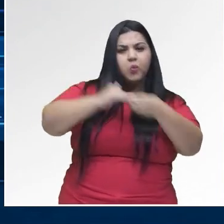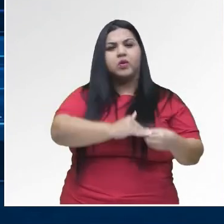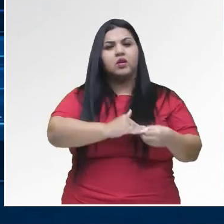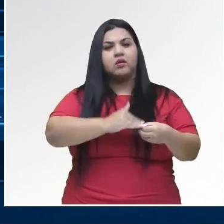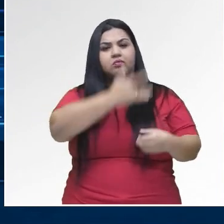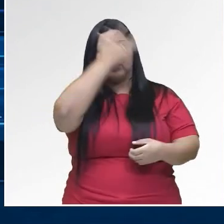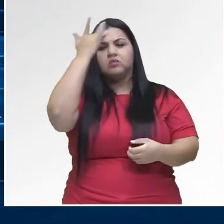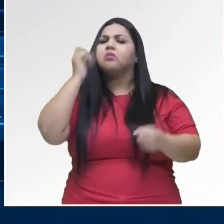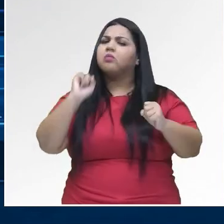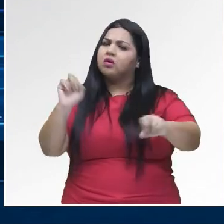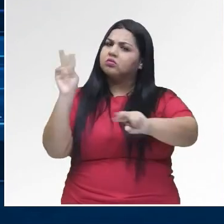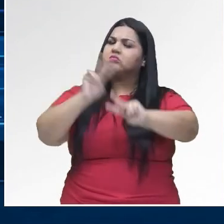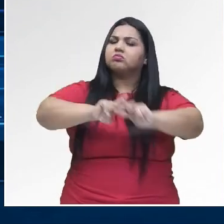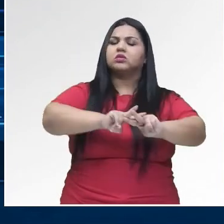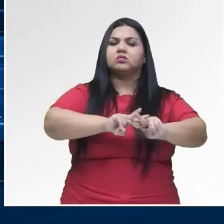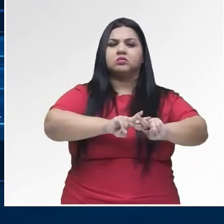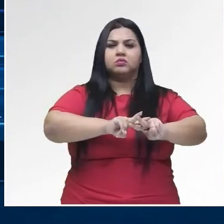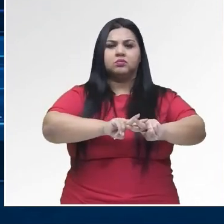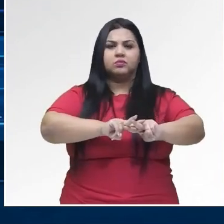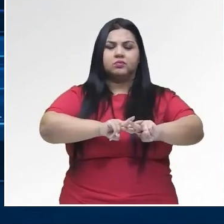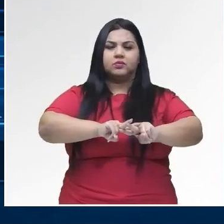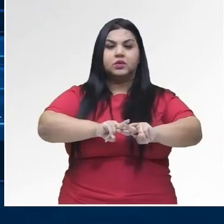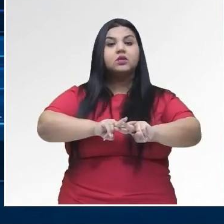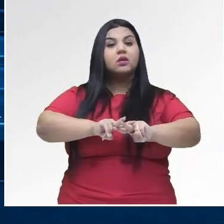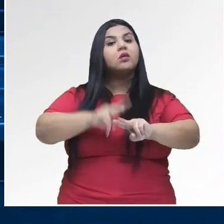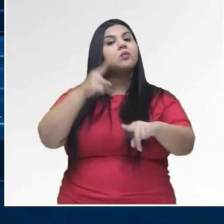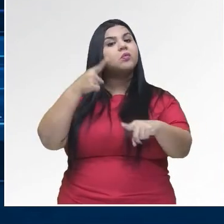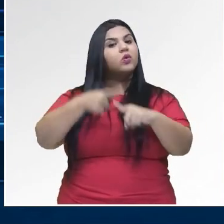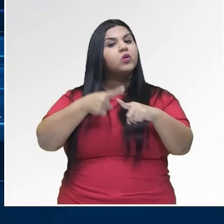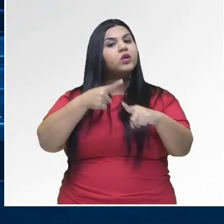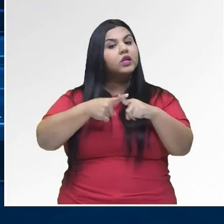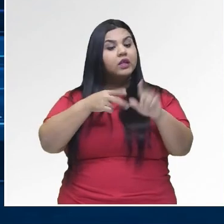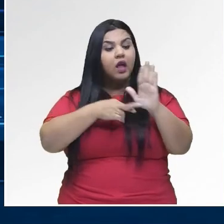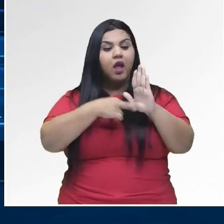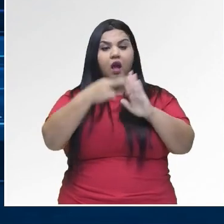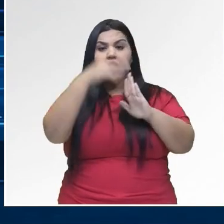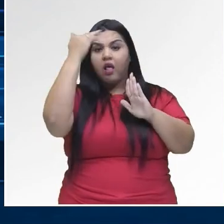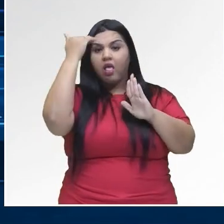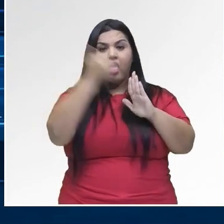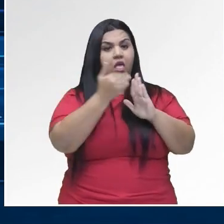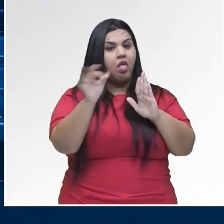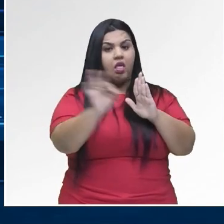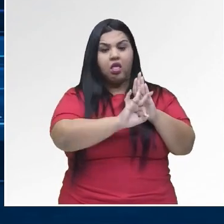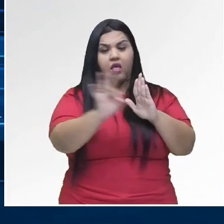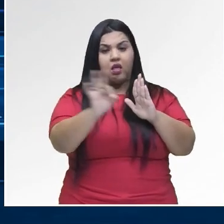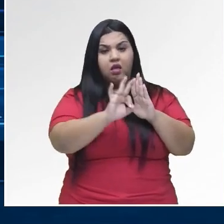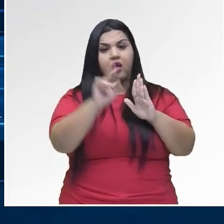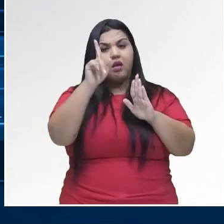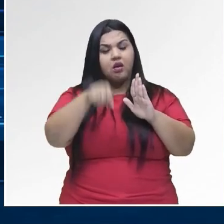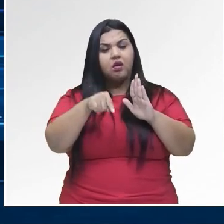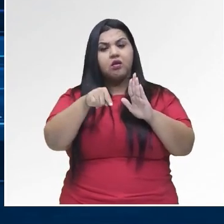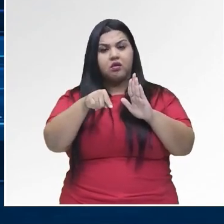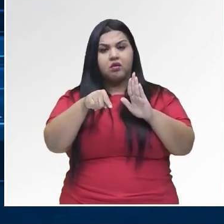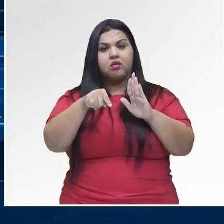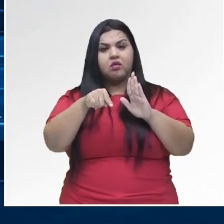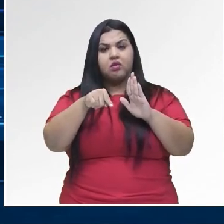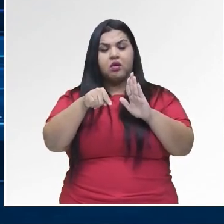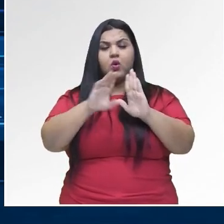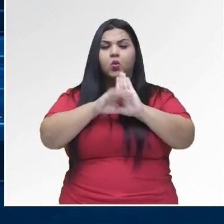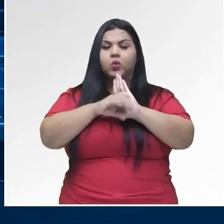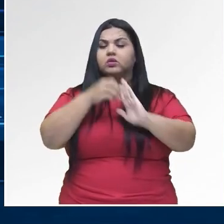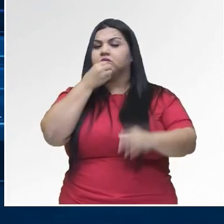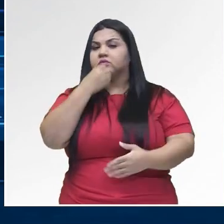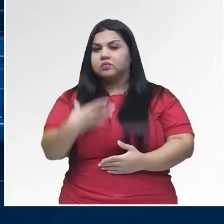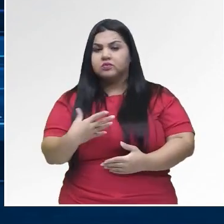pode ser preso, porque você está quebrando aí uma regra e um valor central, que é o conceito de bem.